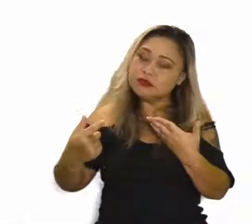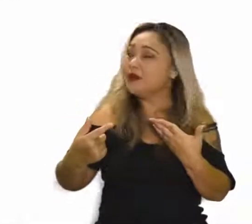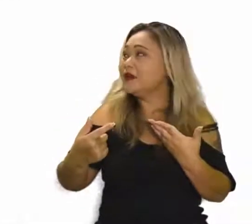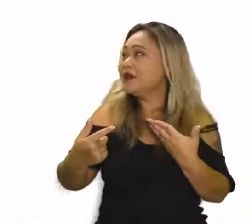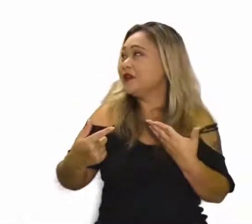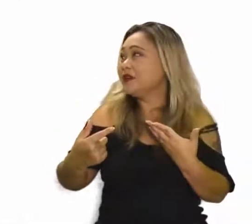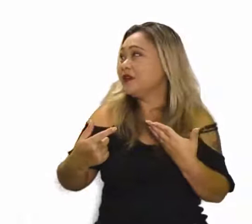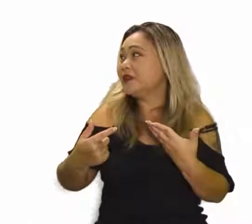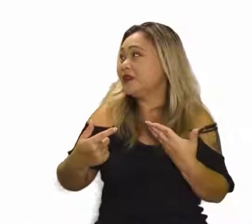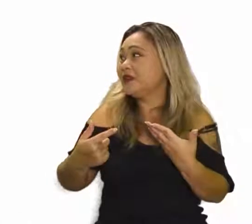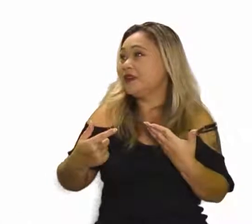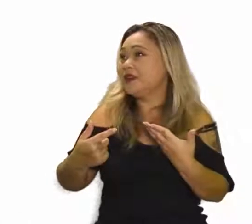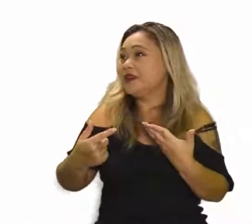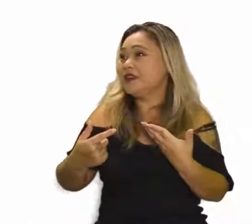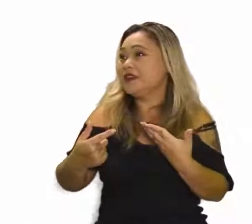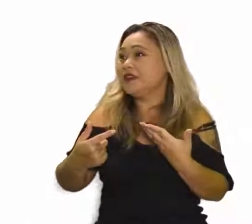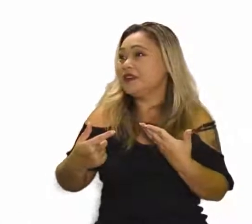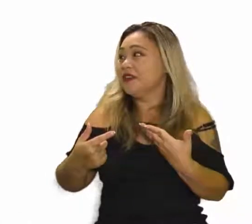Meu Deus, aí para lá.